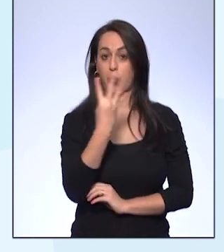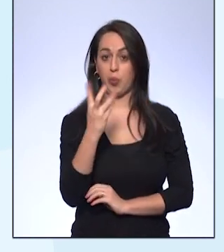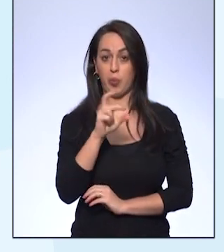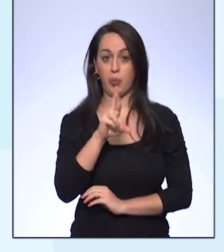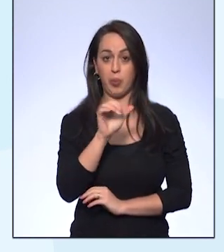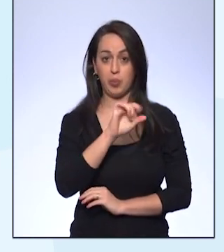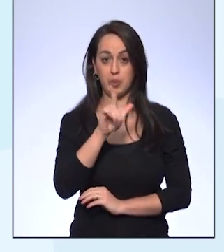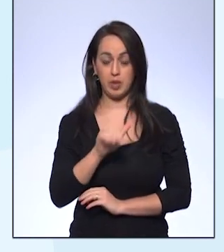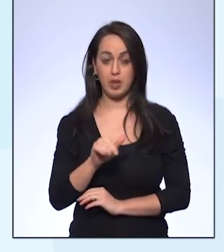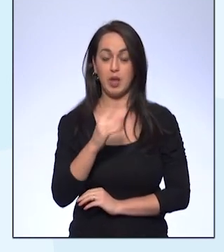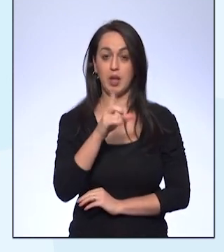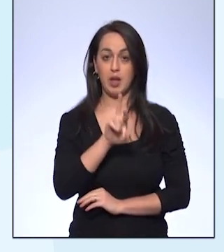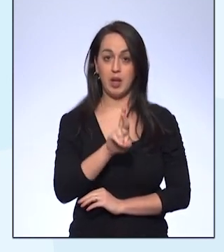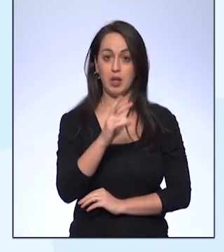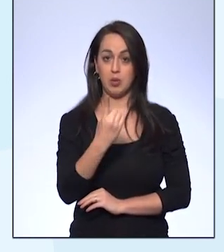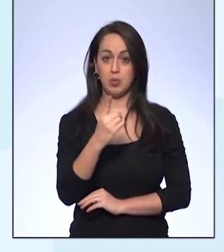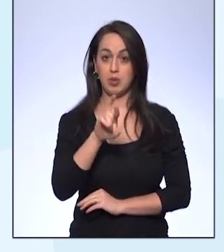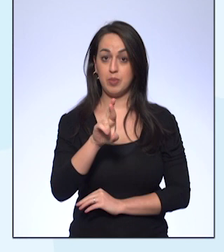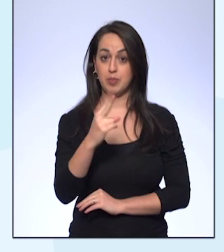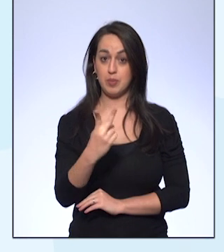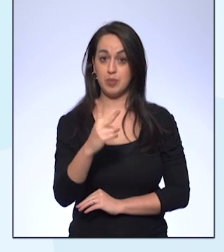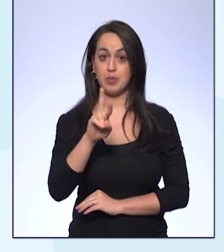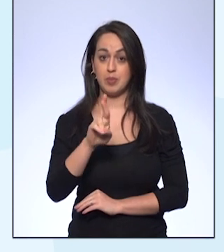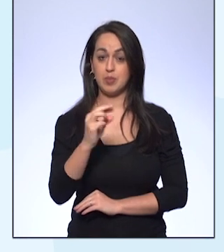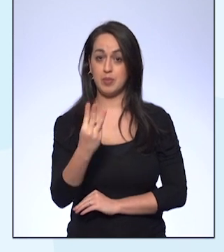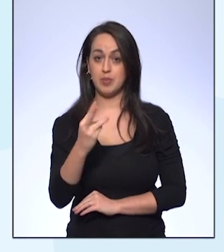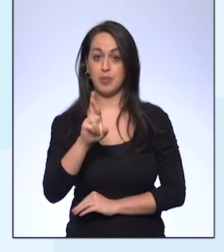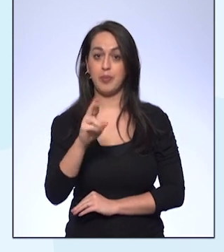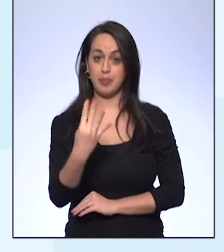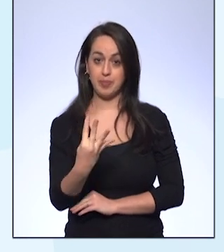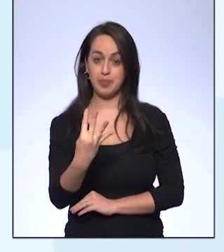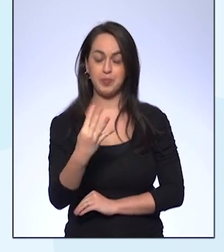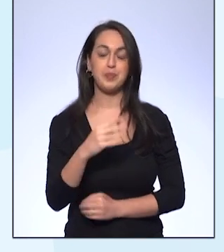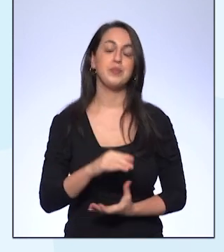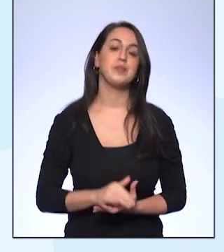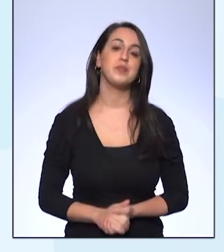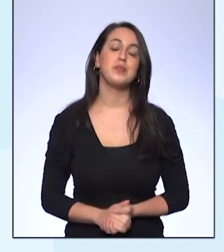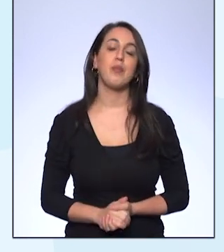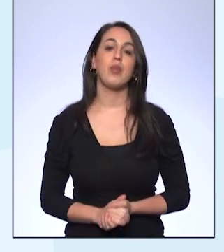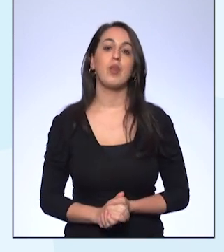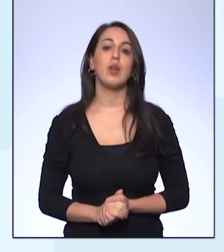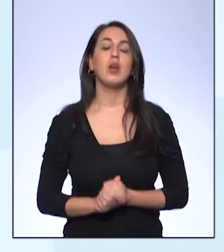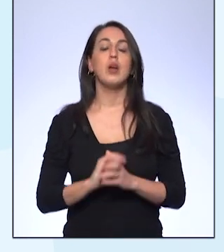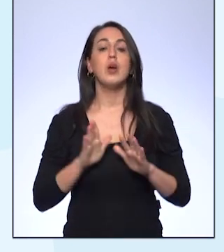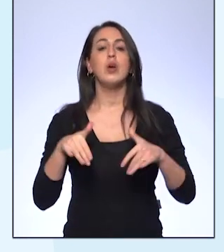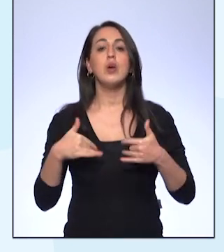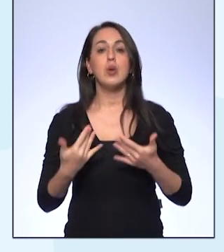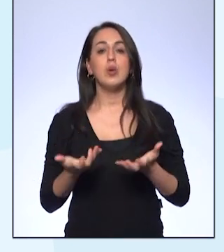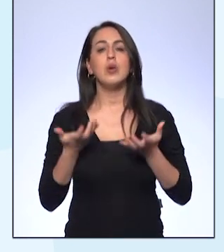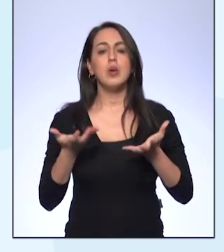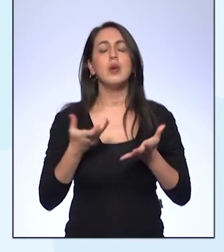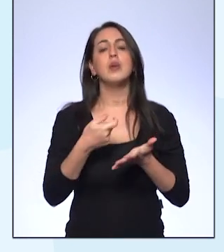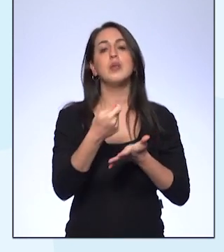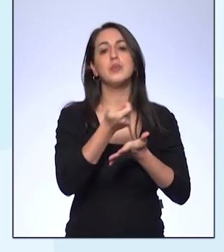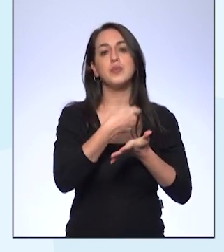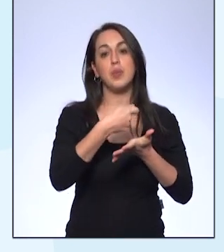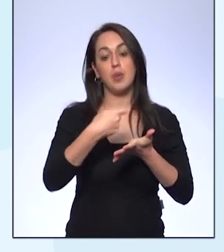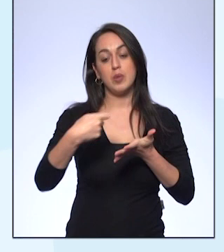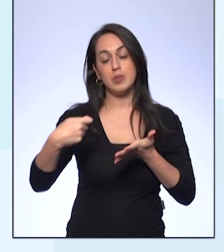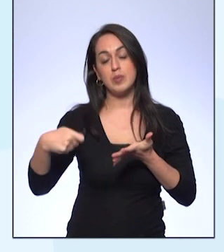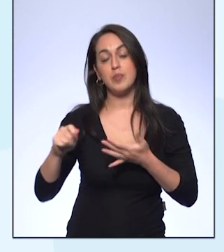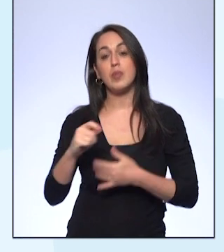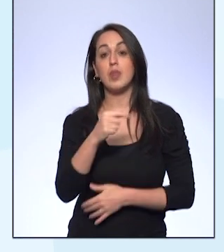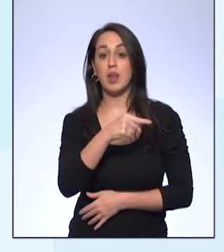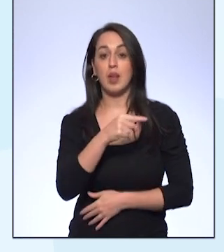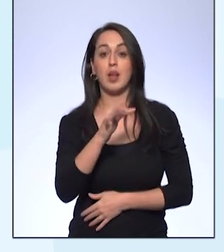R1, R2, R3 e R4. E, quando eu quero escrever a sua forma